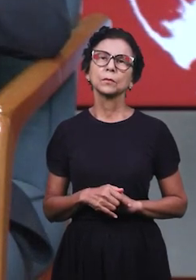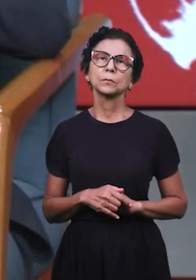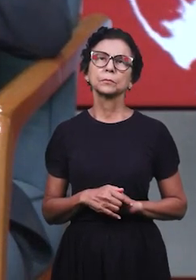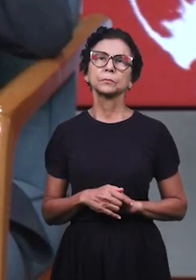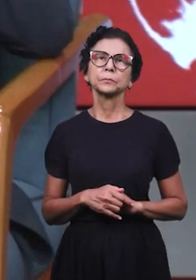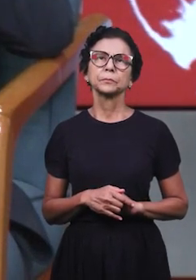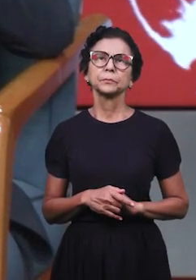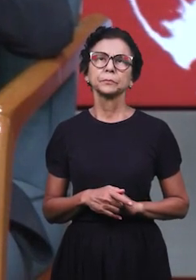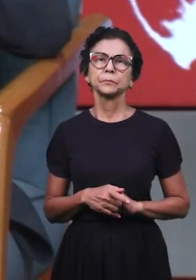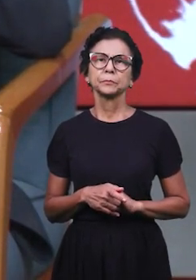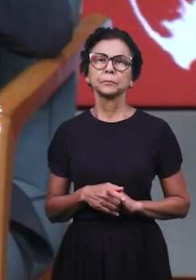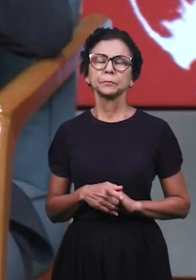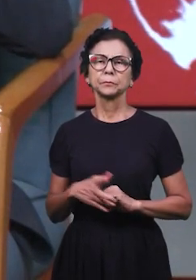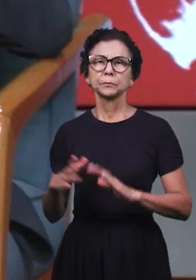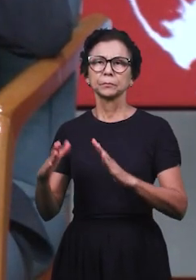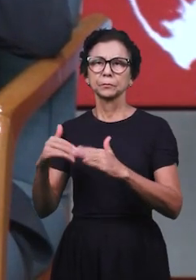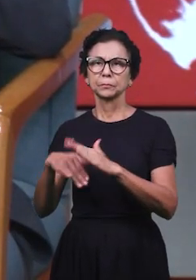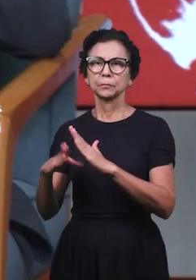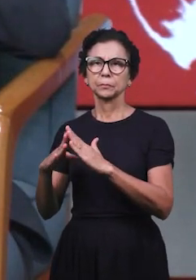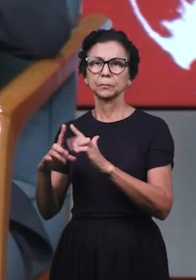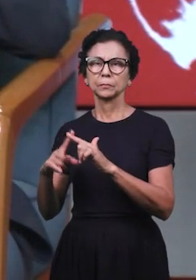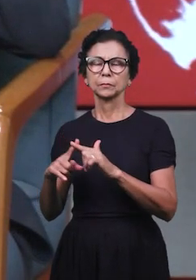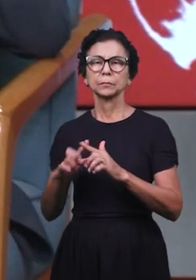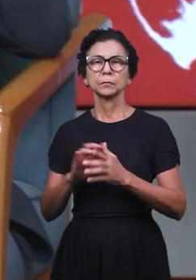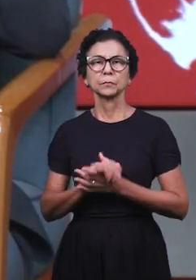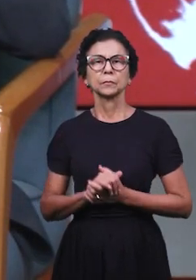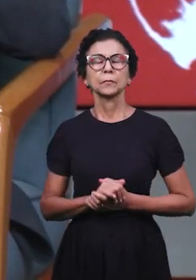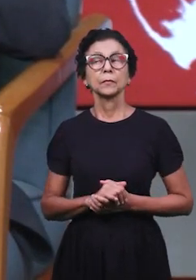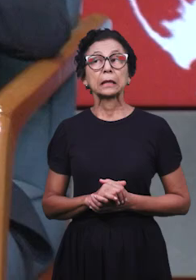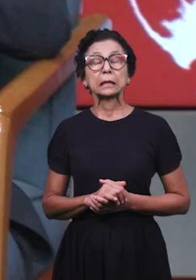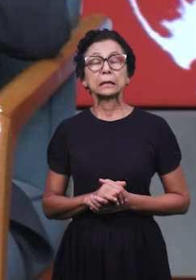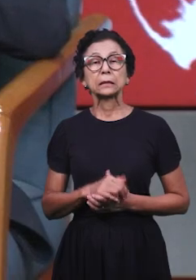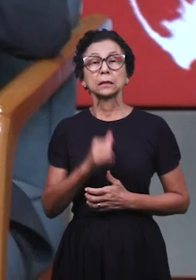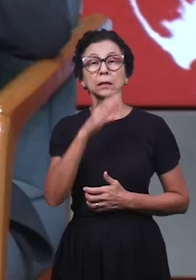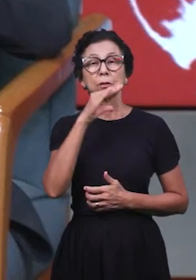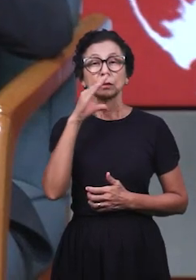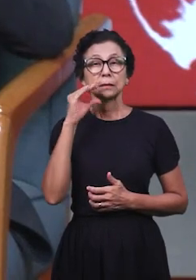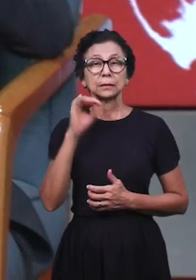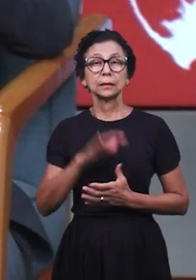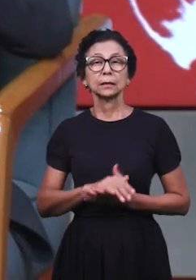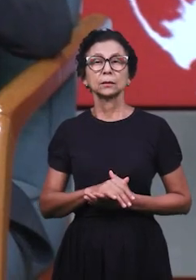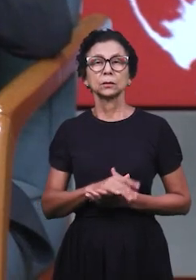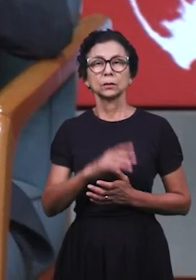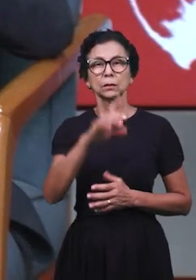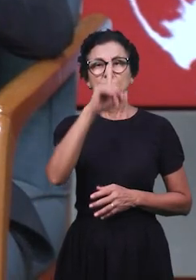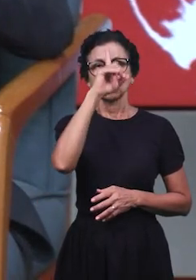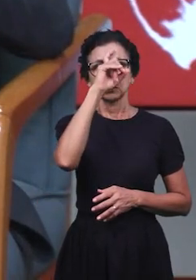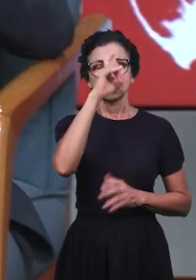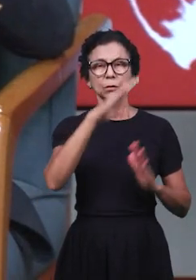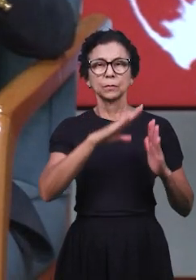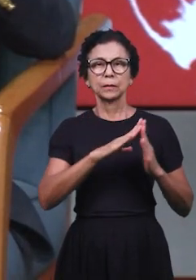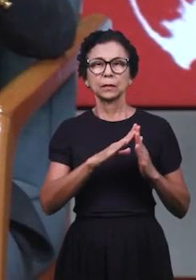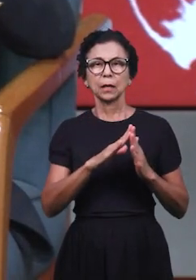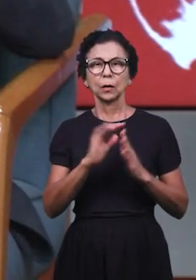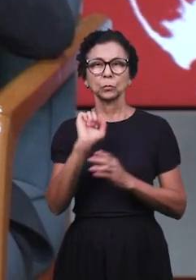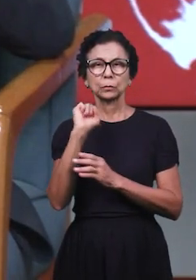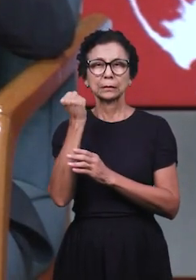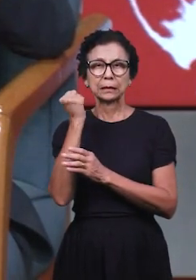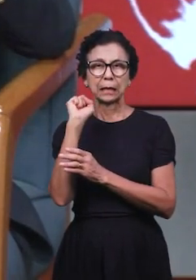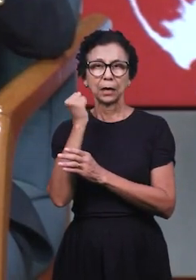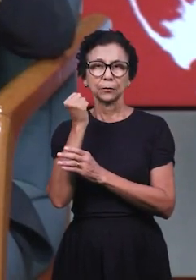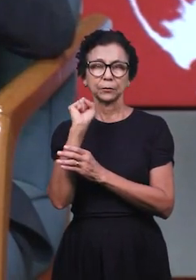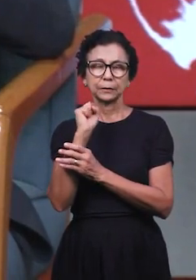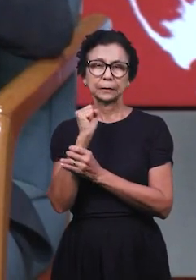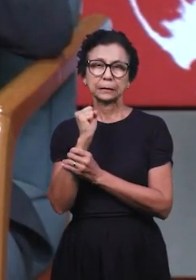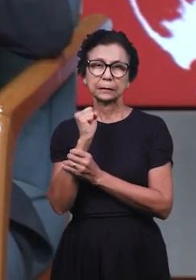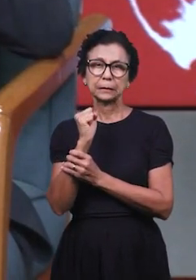e nós estávamos com uma criança adolescente internada grave, muito grave. Era uma meningite meningocócica,